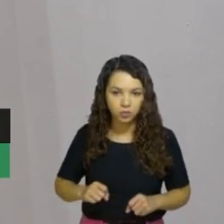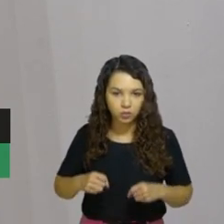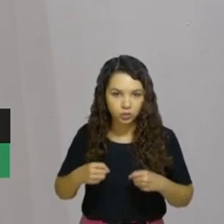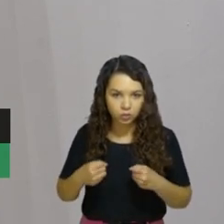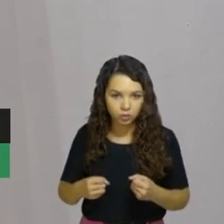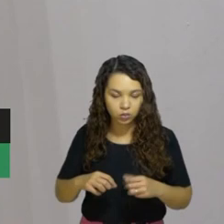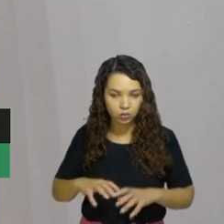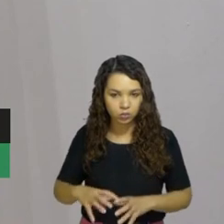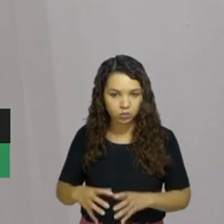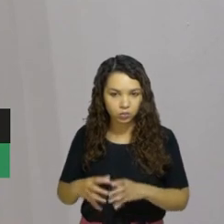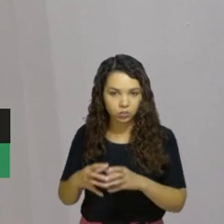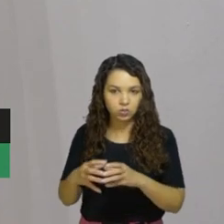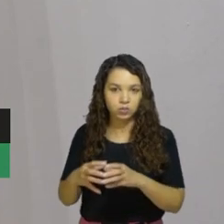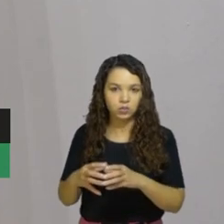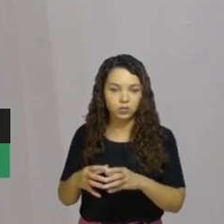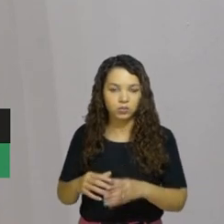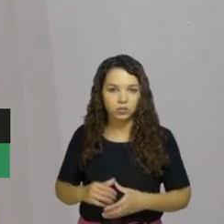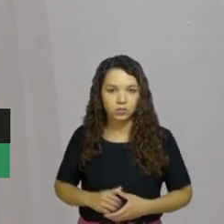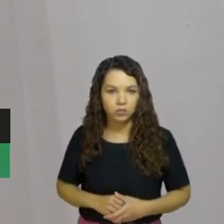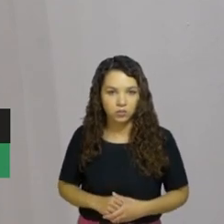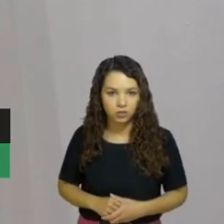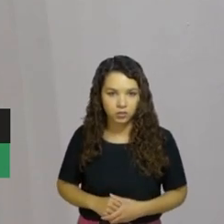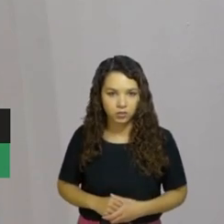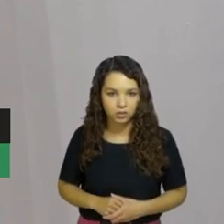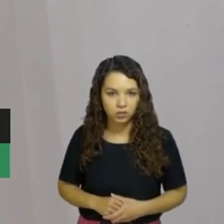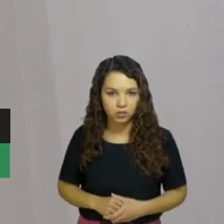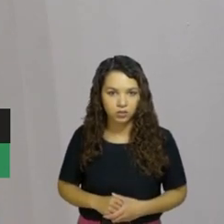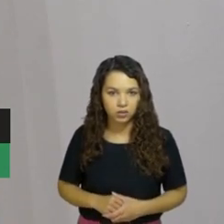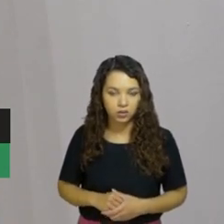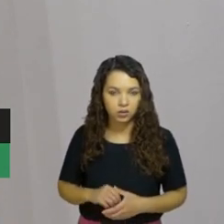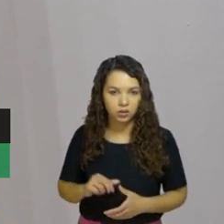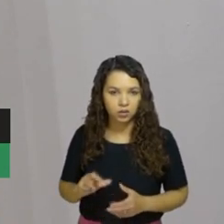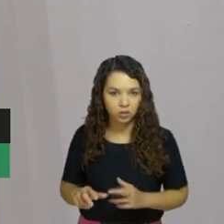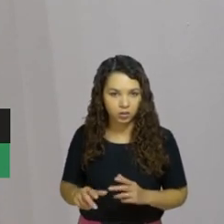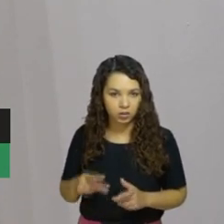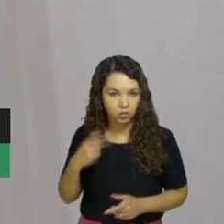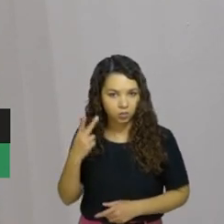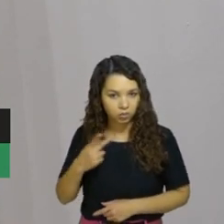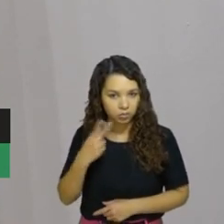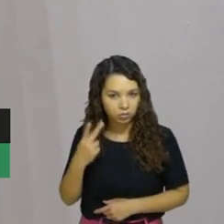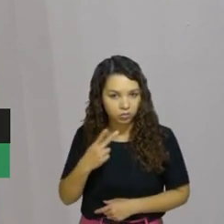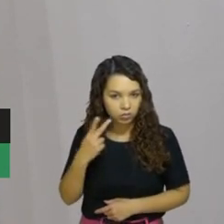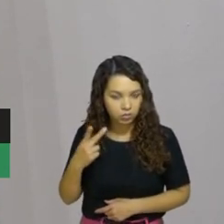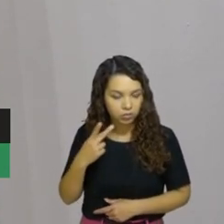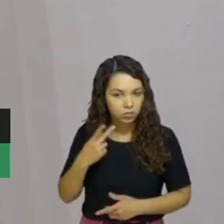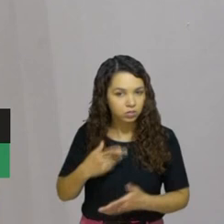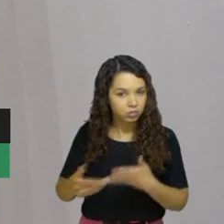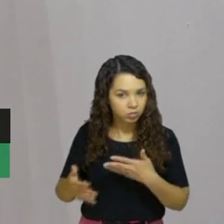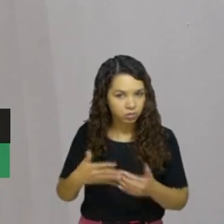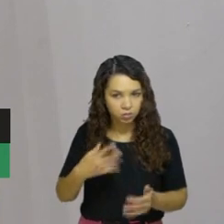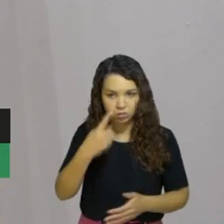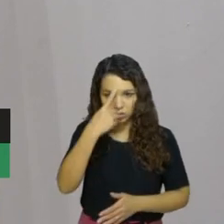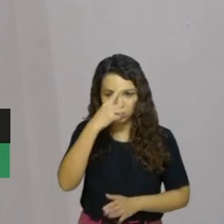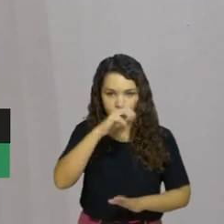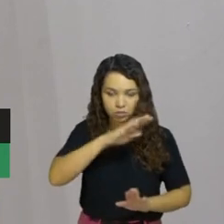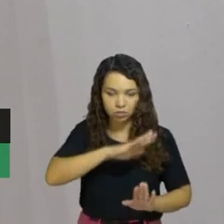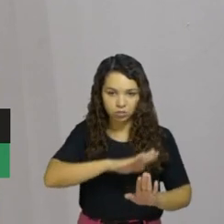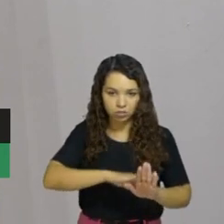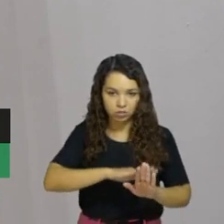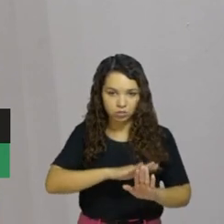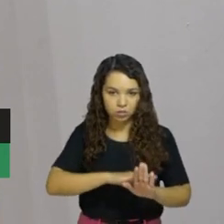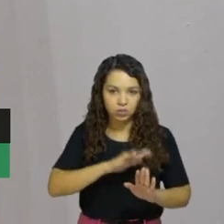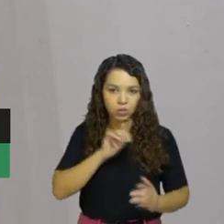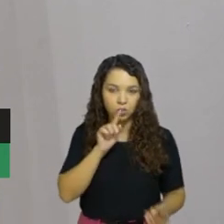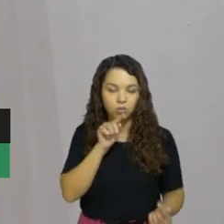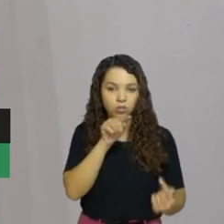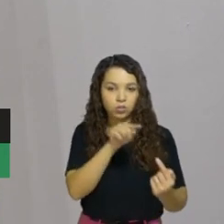conjunto, por cima das diferenças políticas e ideológicas, visando